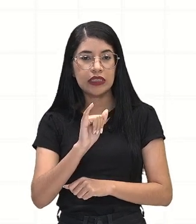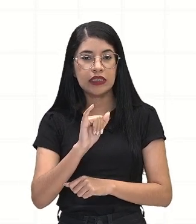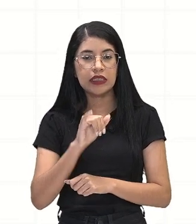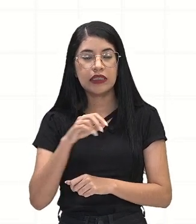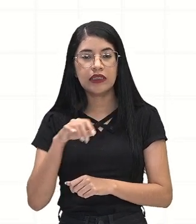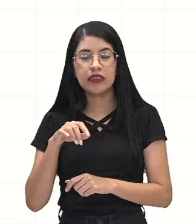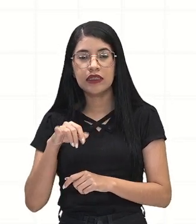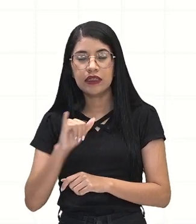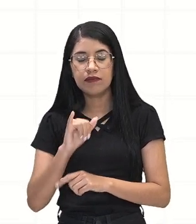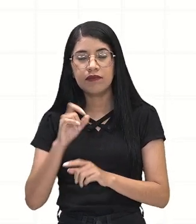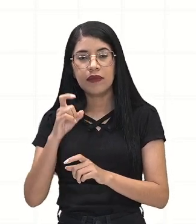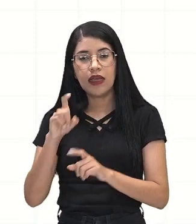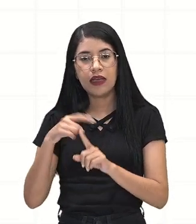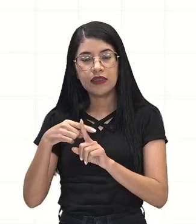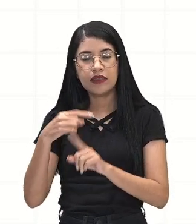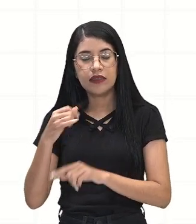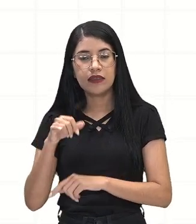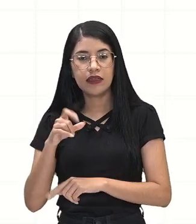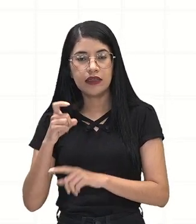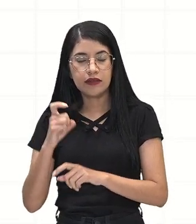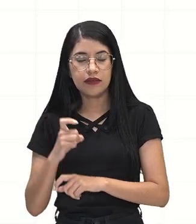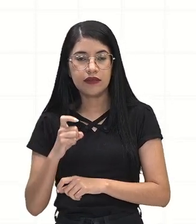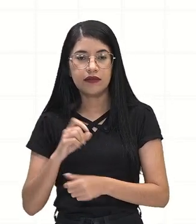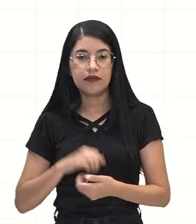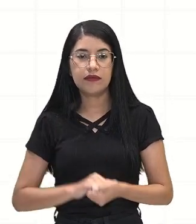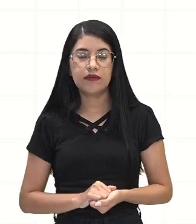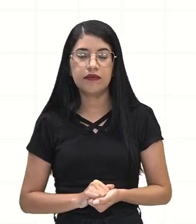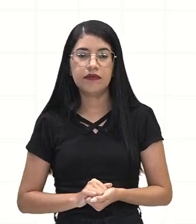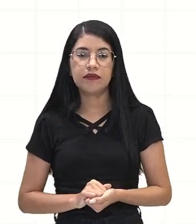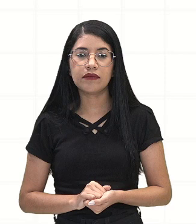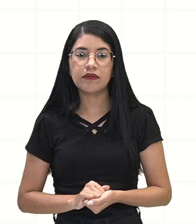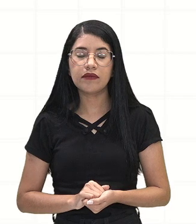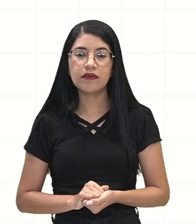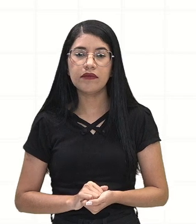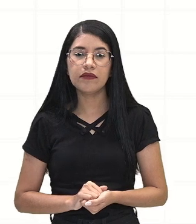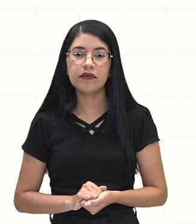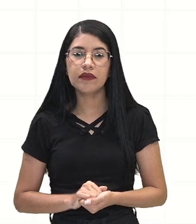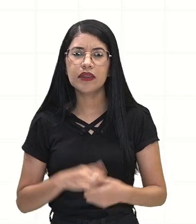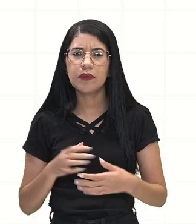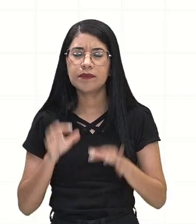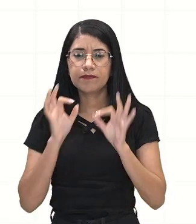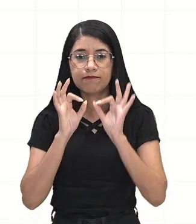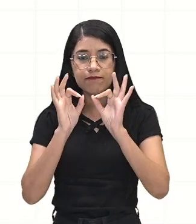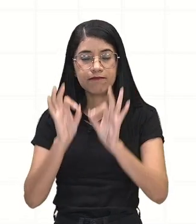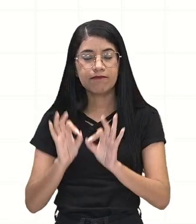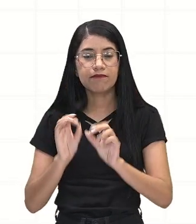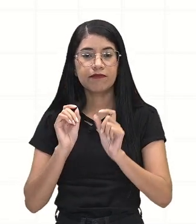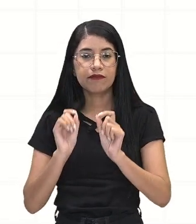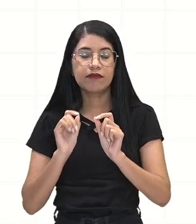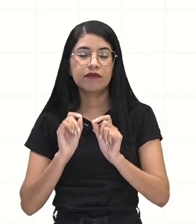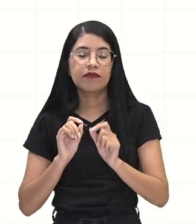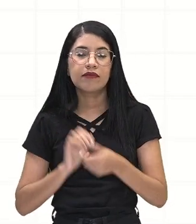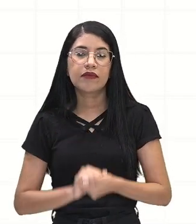y. Tudo certo? Ó, se eu observar,